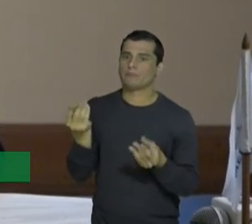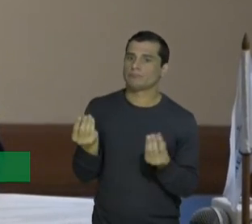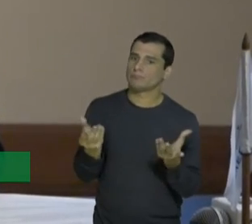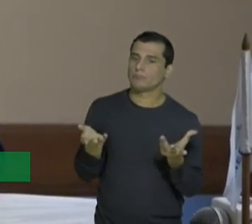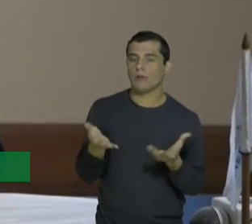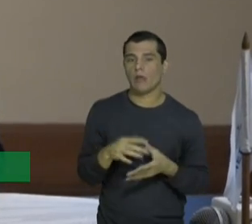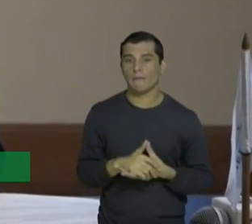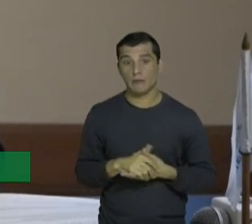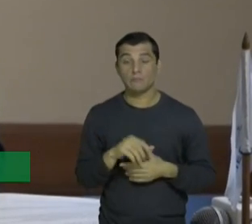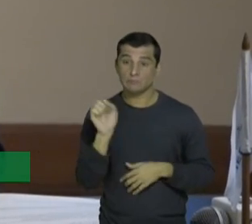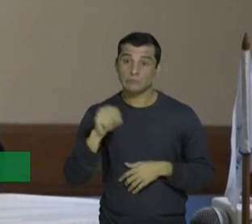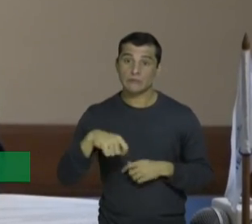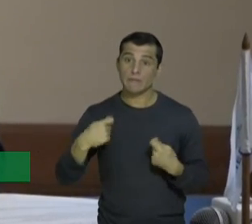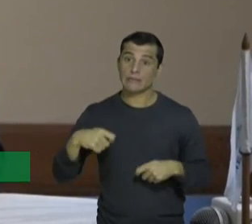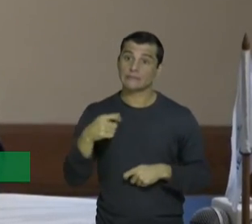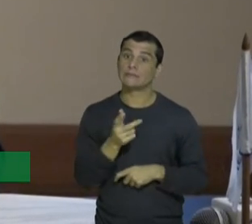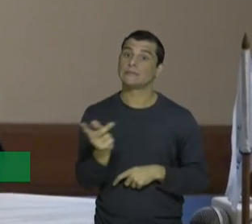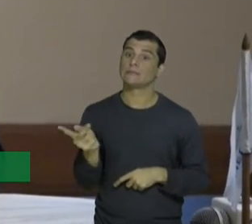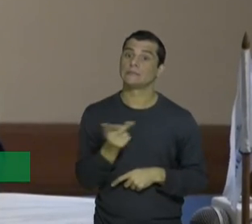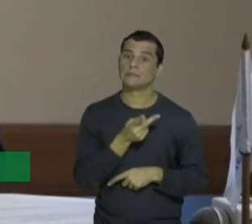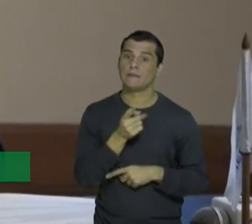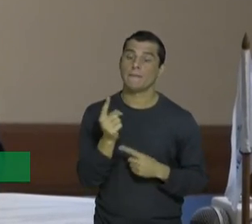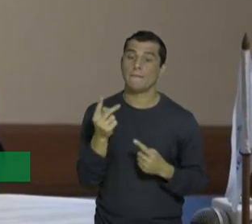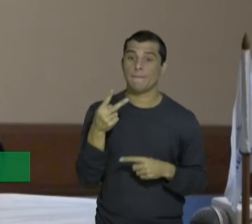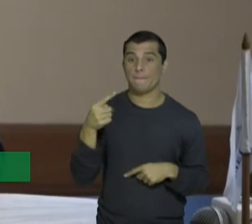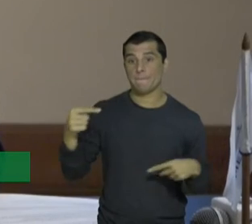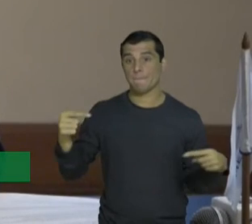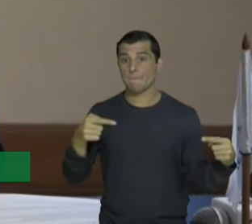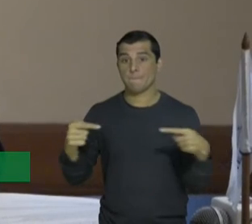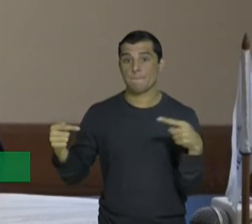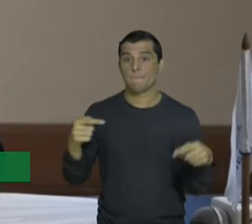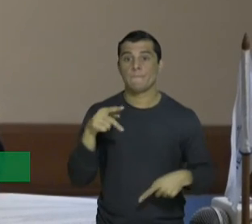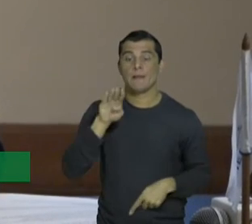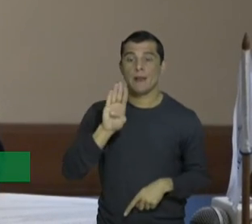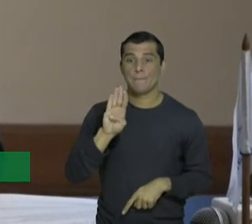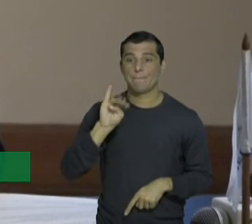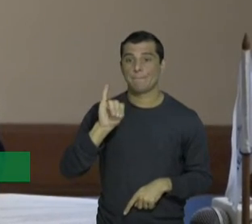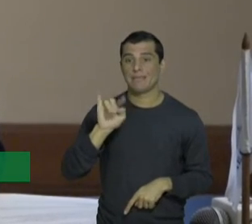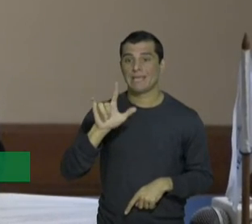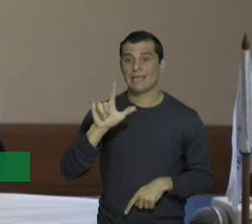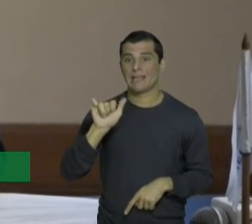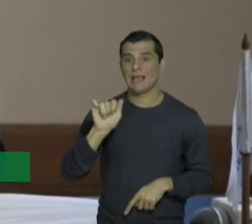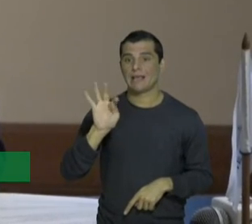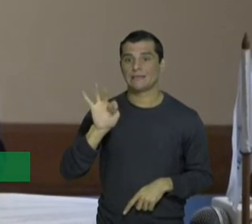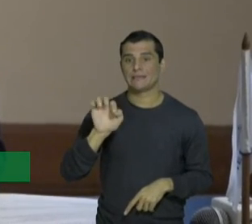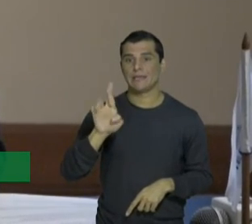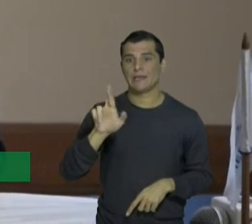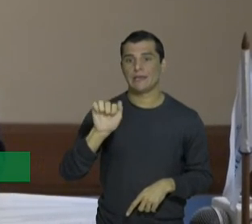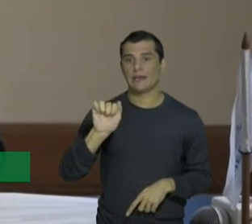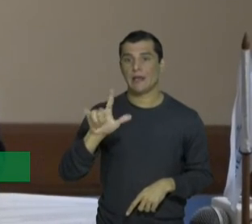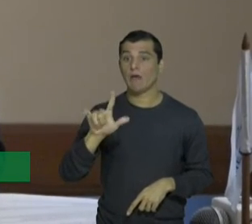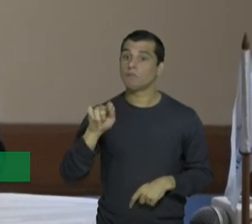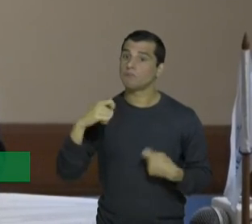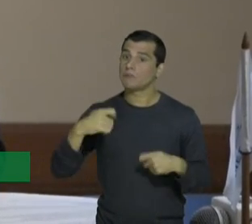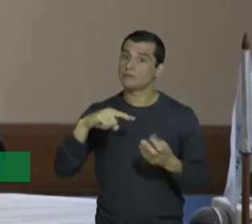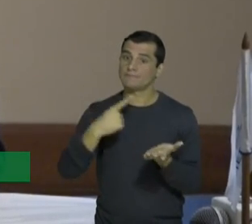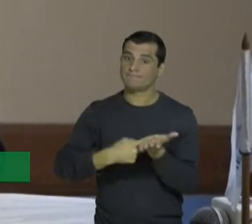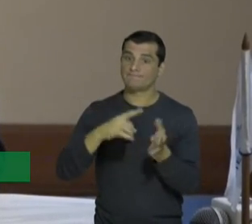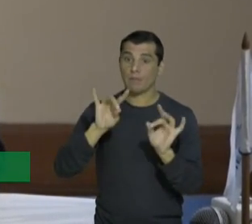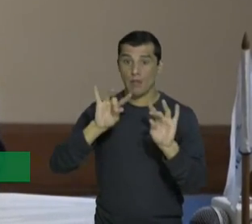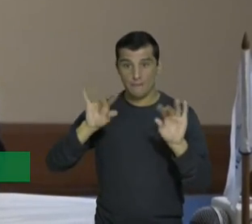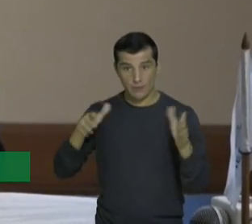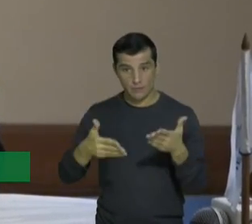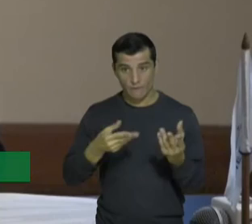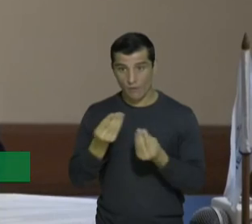além além dos dos termos que estão nesse acordo do do Mercosul porque são eh vai ter tem um acordo específico porque a a linha de